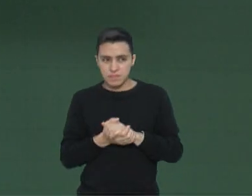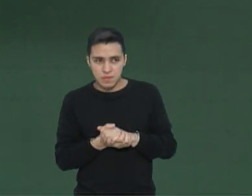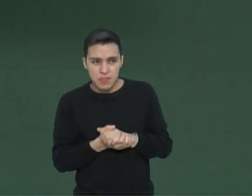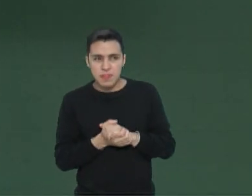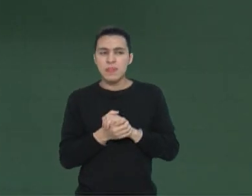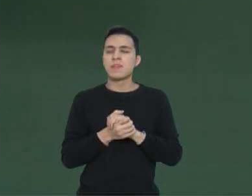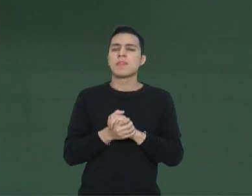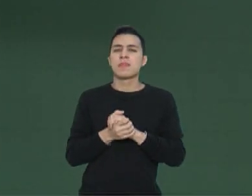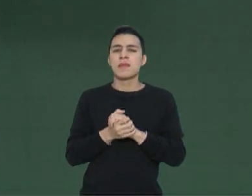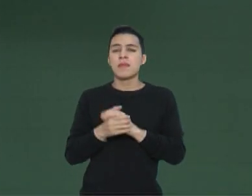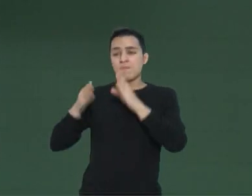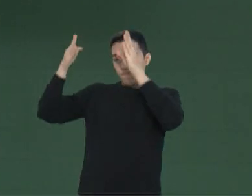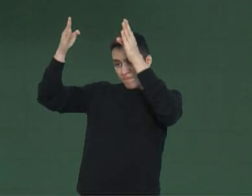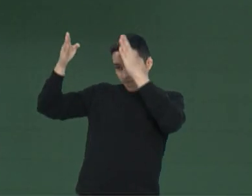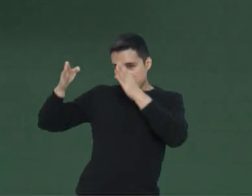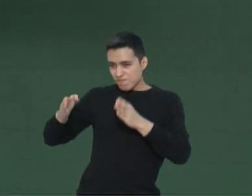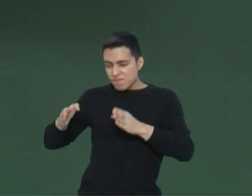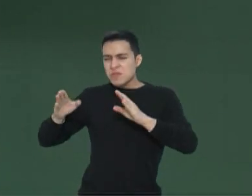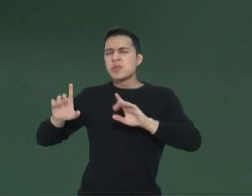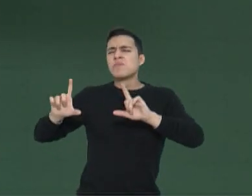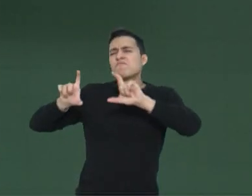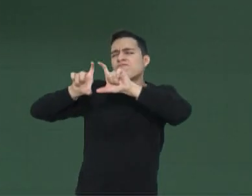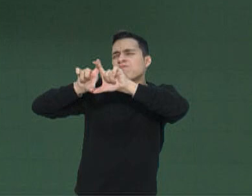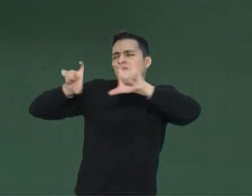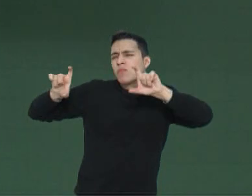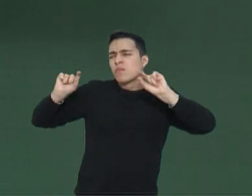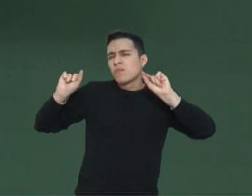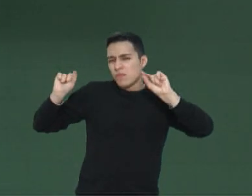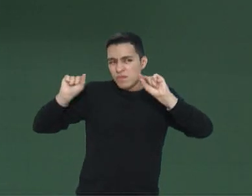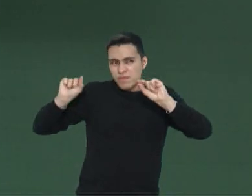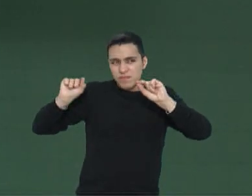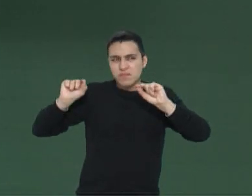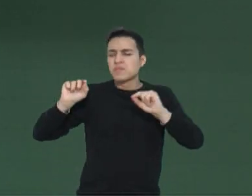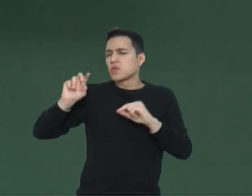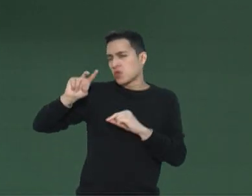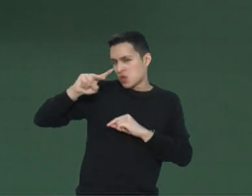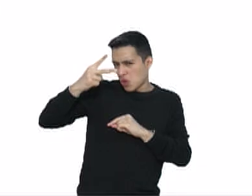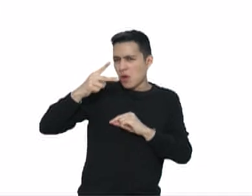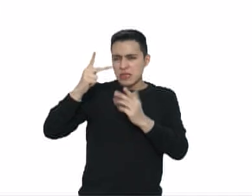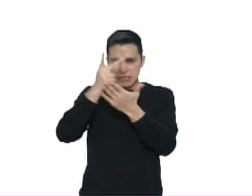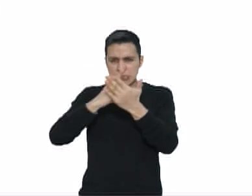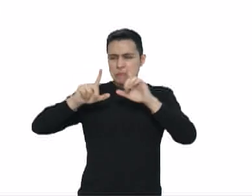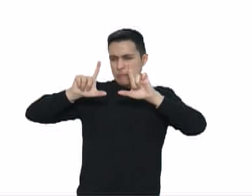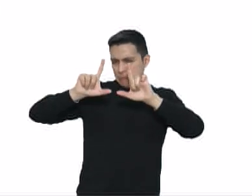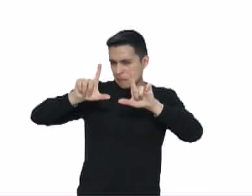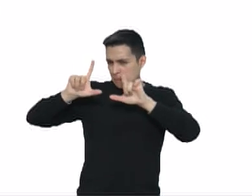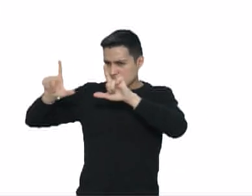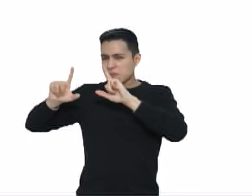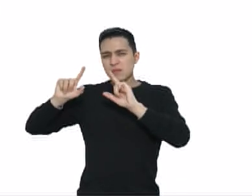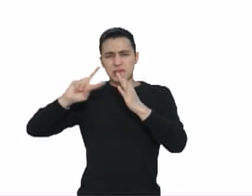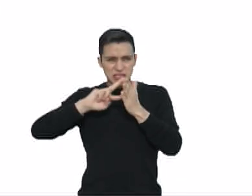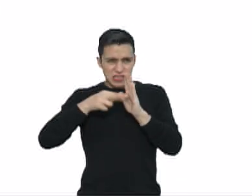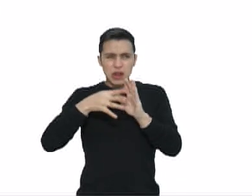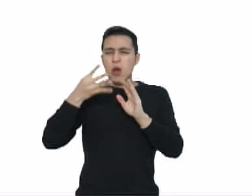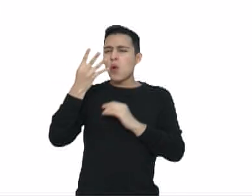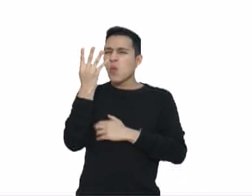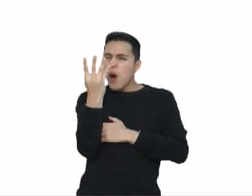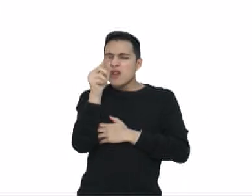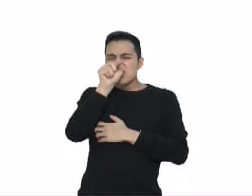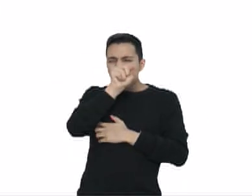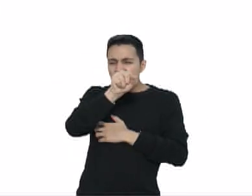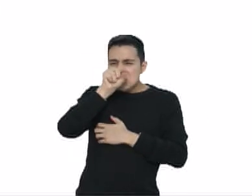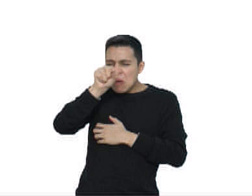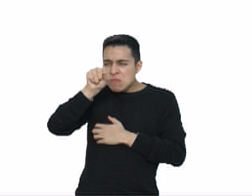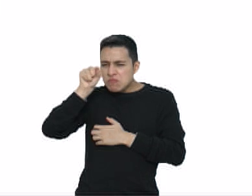nós temos, na primeira imagem, 2 desenhos. O primeiro desenho são 4 pontinhos